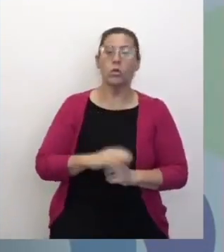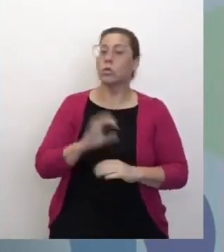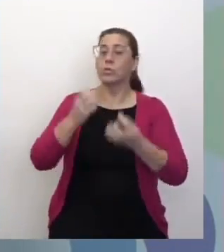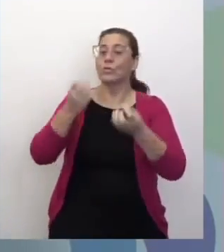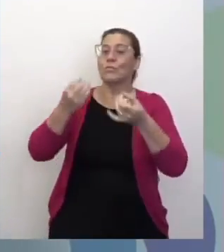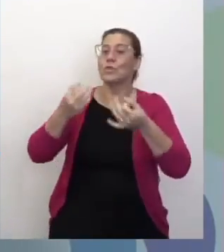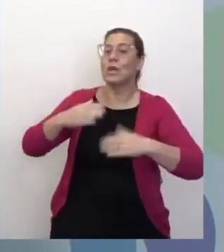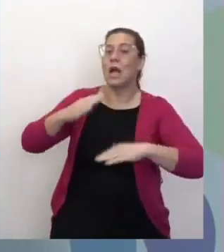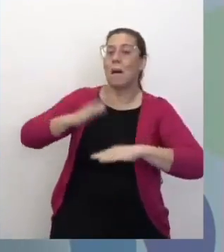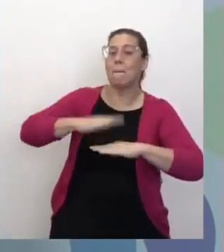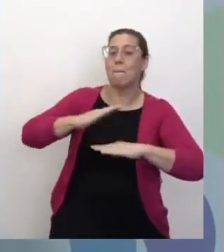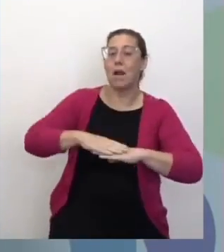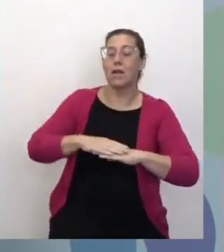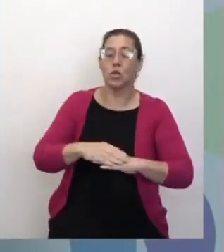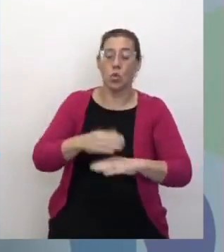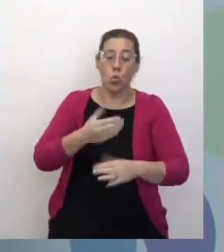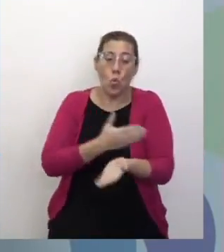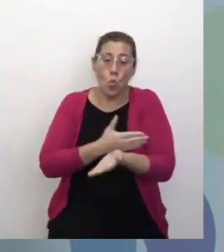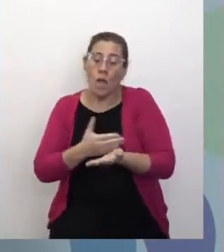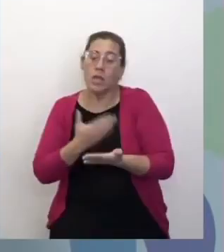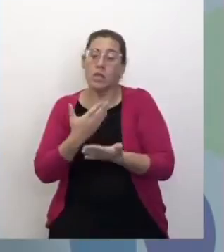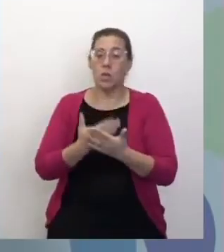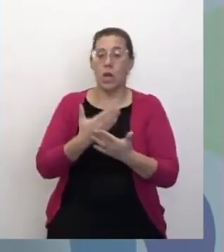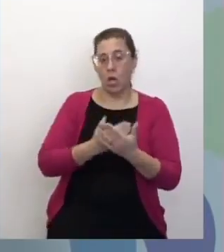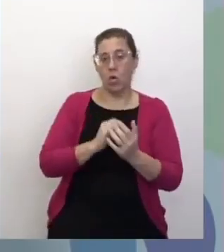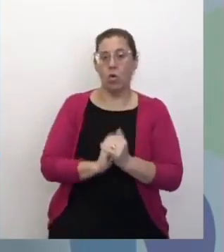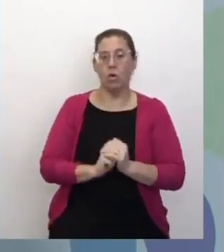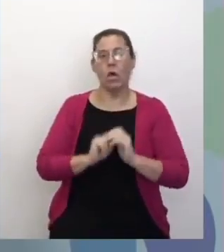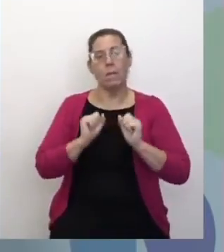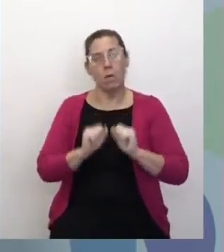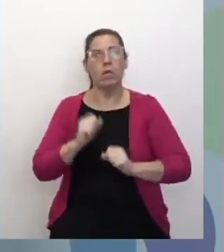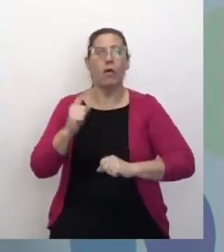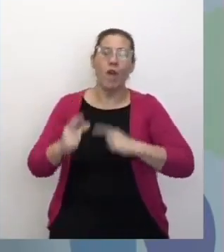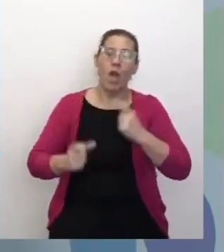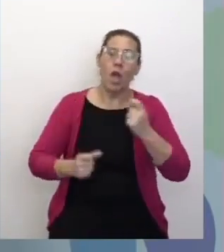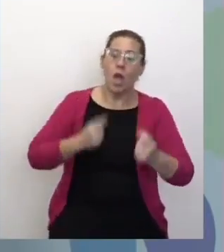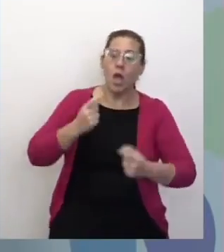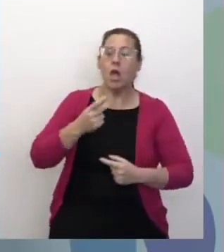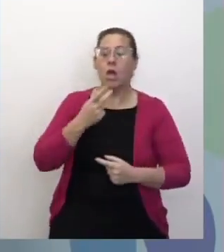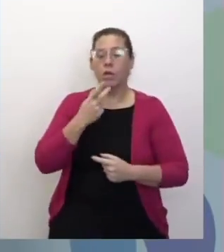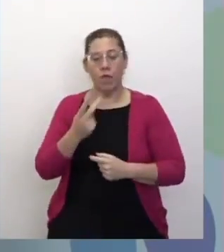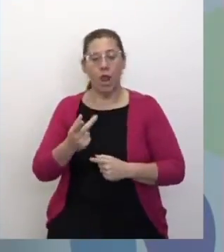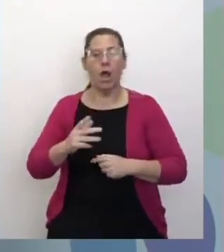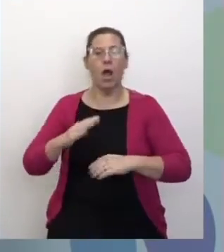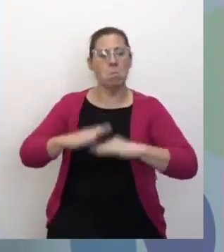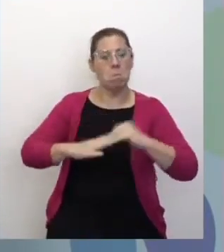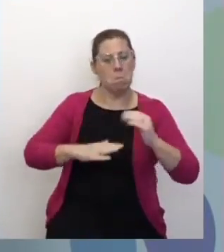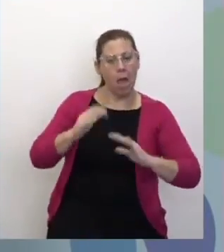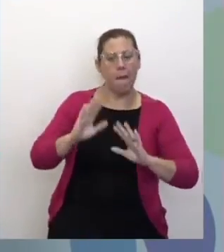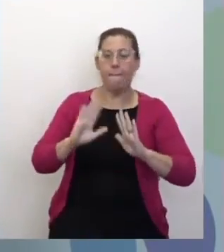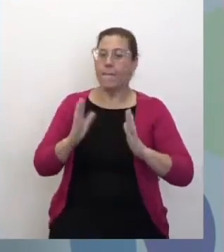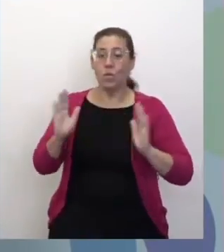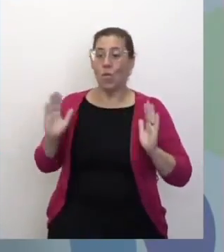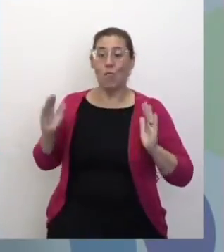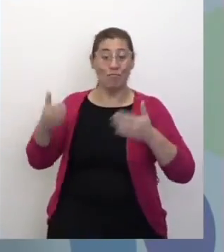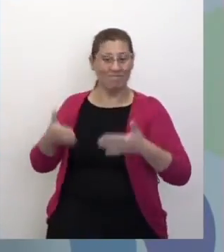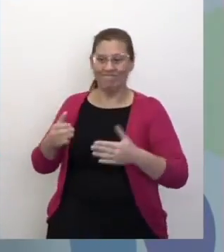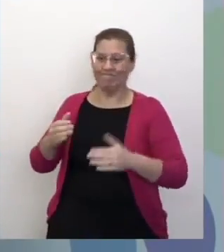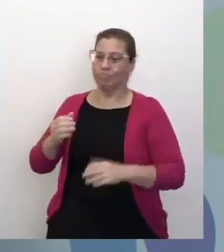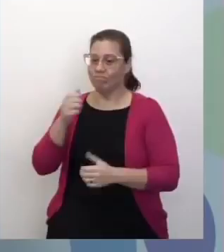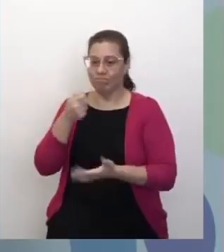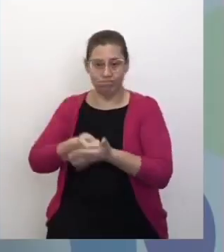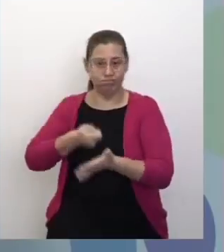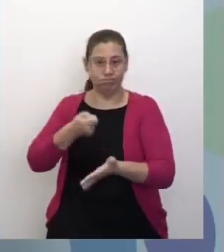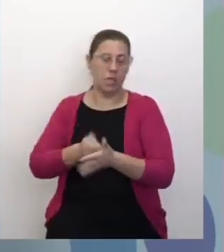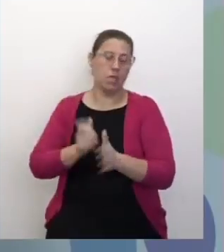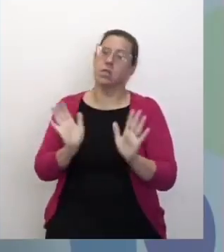no começo da aula obrigatoriamente. Então, a gente pode até em alguma aula falar a habilidade, né? Mas não vai ser mais obrigatório em todas as aulas do